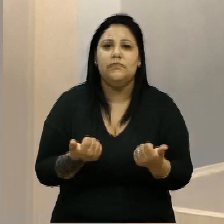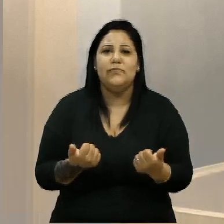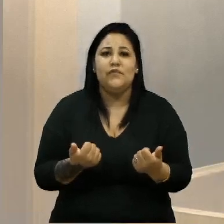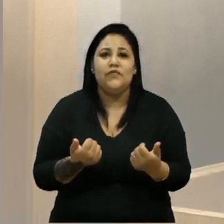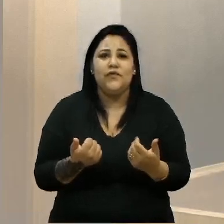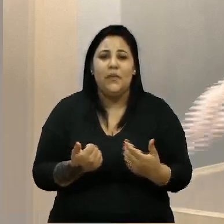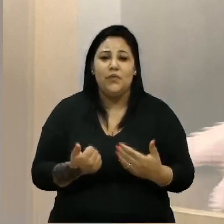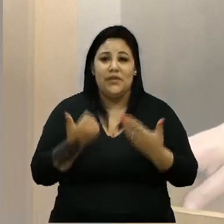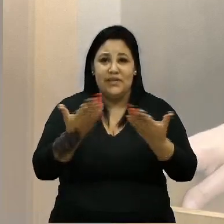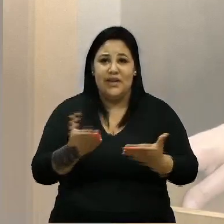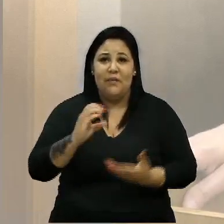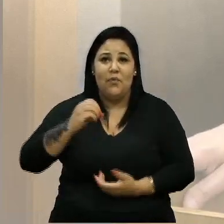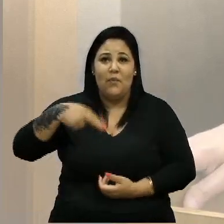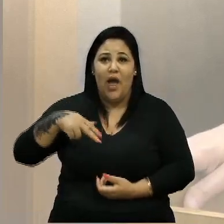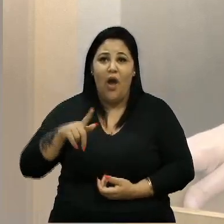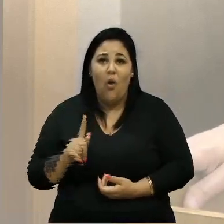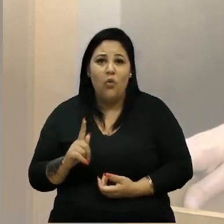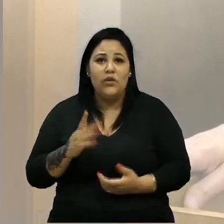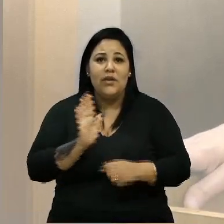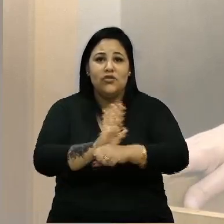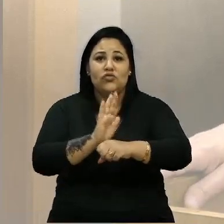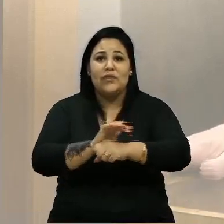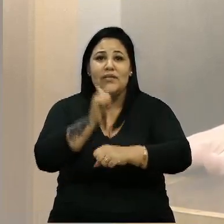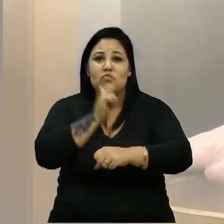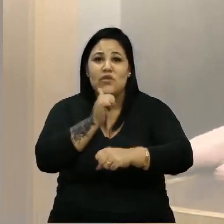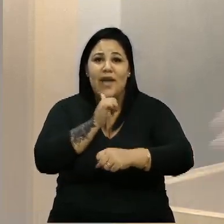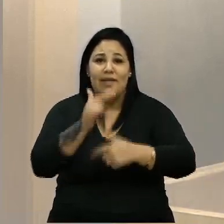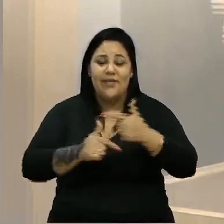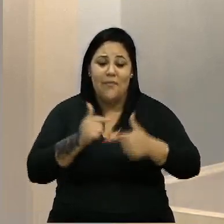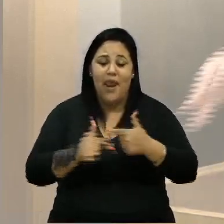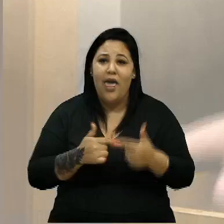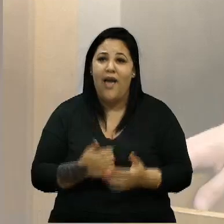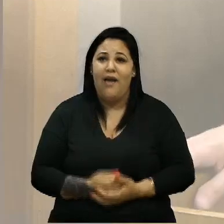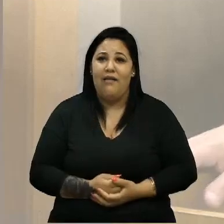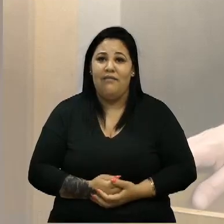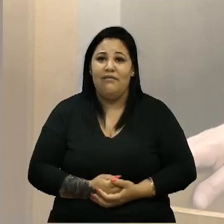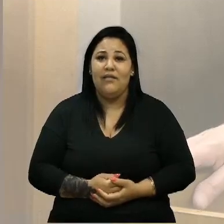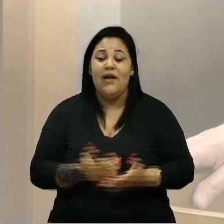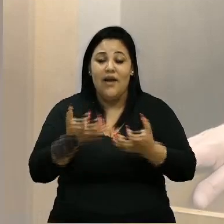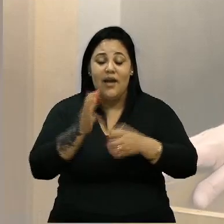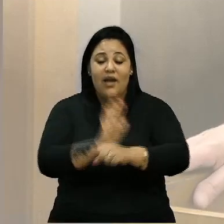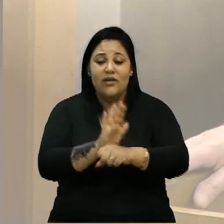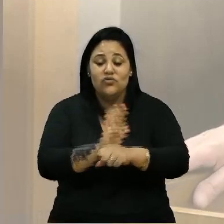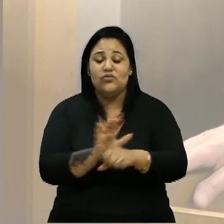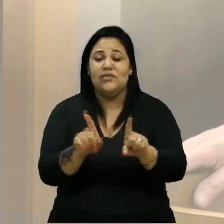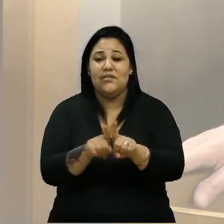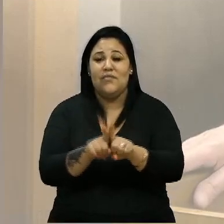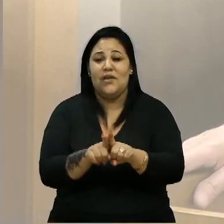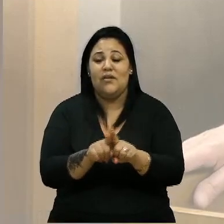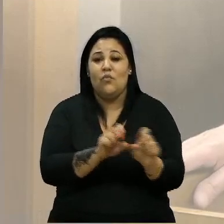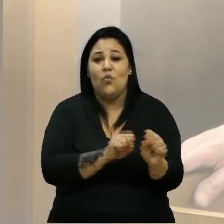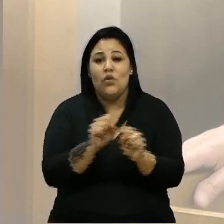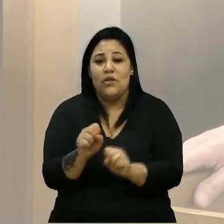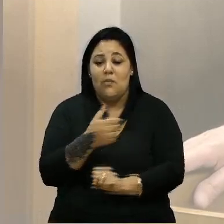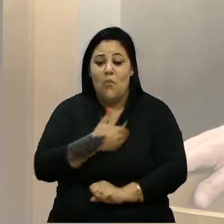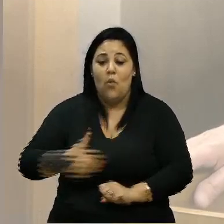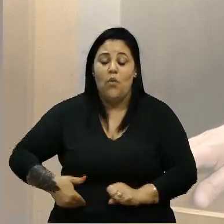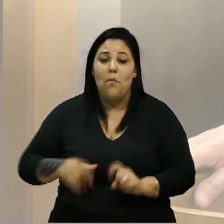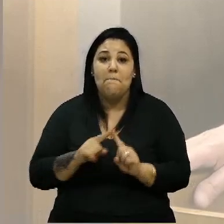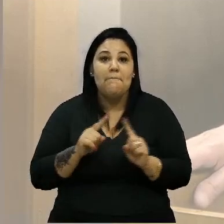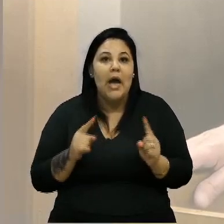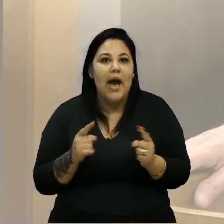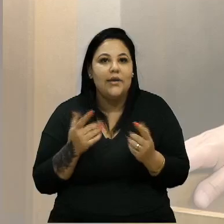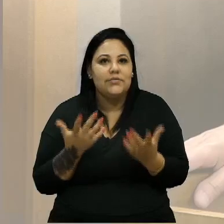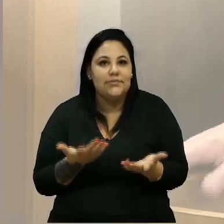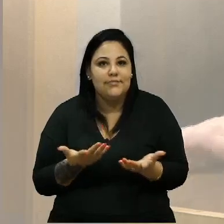Vamos botar as meninas trabalharem? Elas querem ajuda, elas ajudam o poder público. Mas o poder